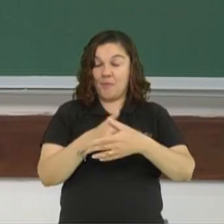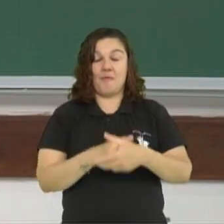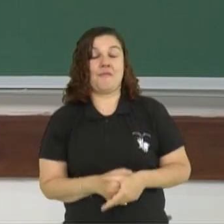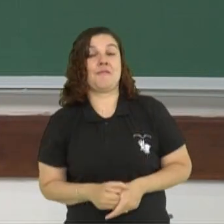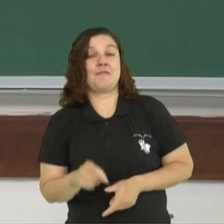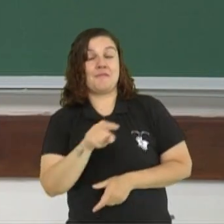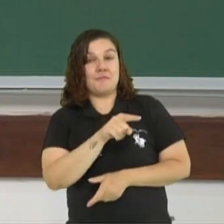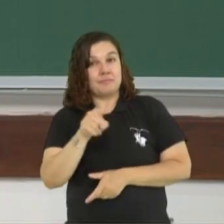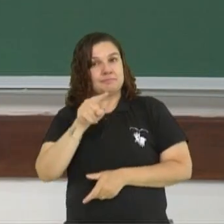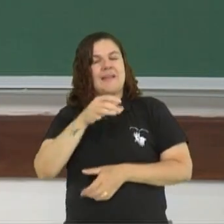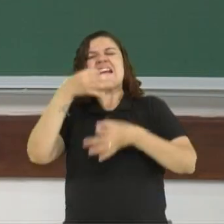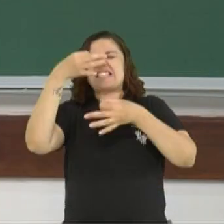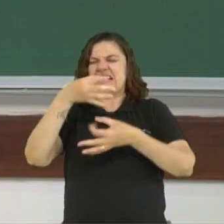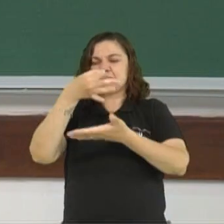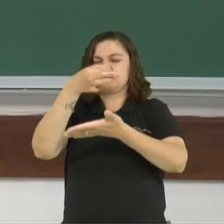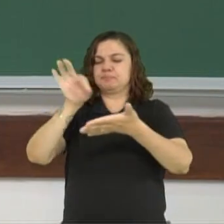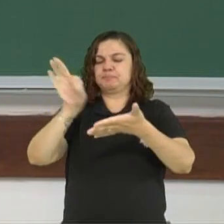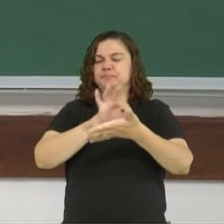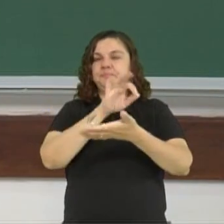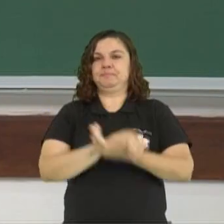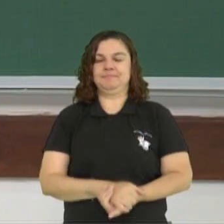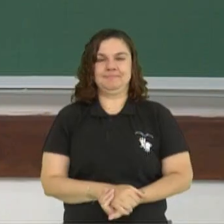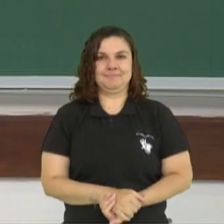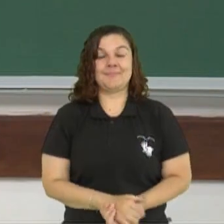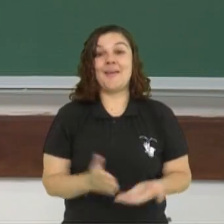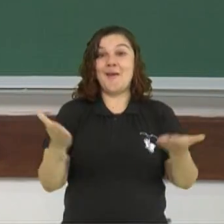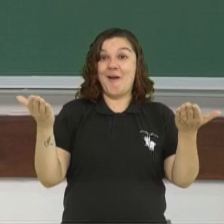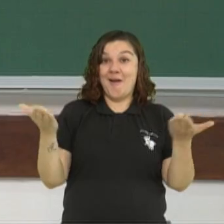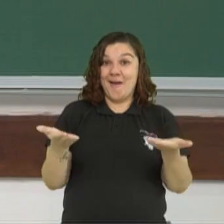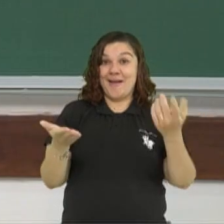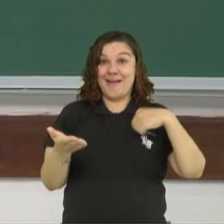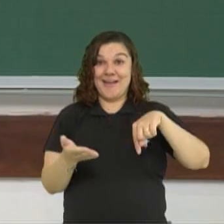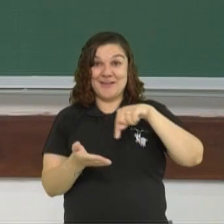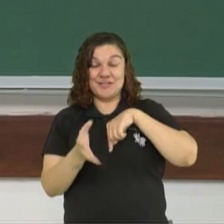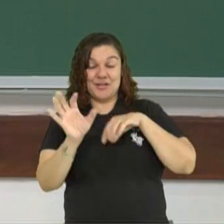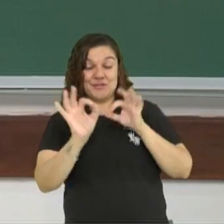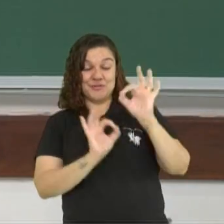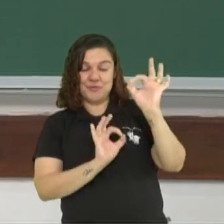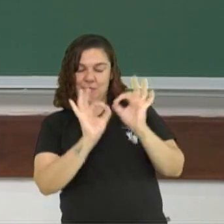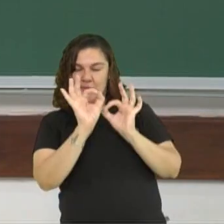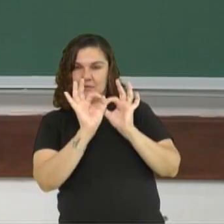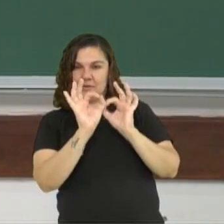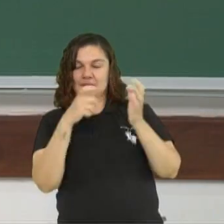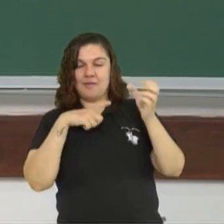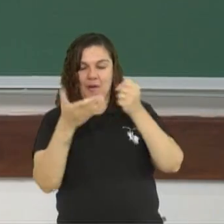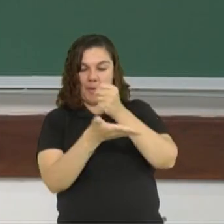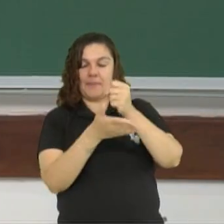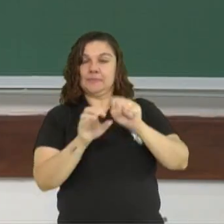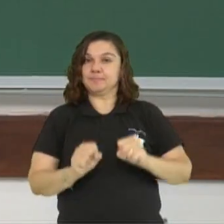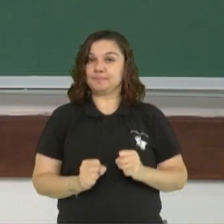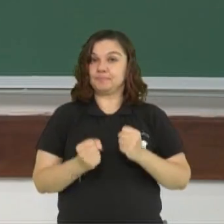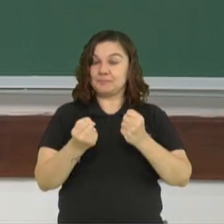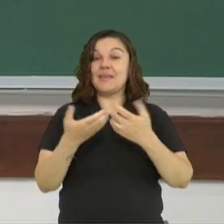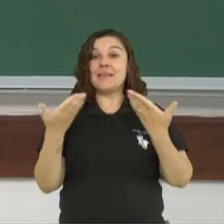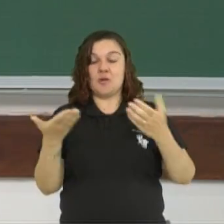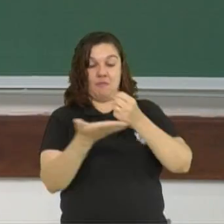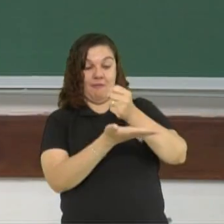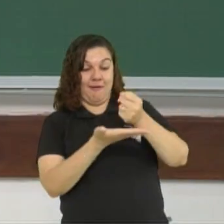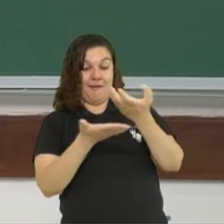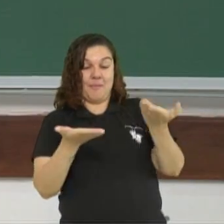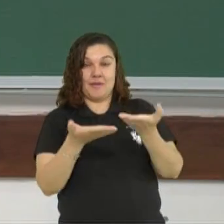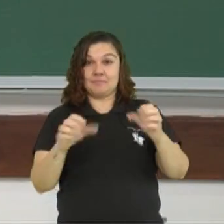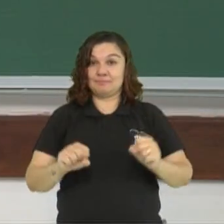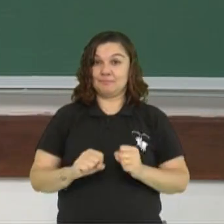tenham certeza que vocês estão respondendo. Então, para a gente poder fazer uma construção, a gente tem que ter uma base muito firme. E a base muito firme é a